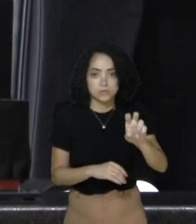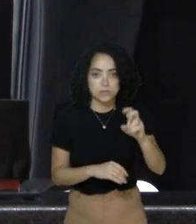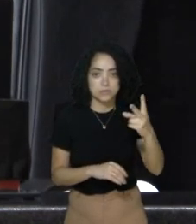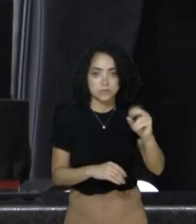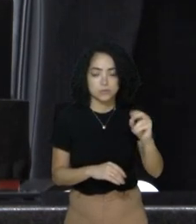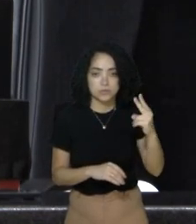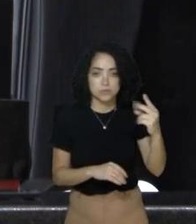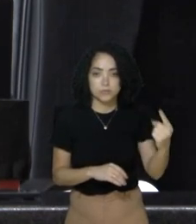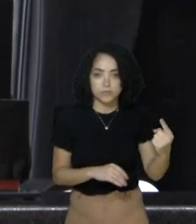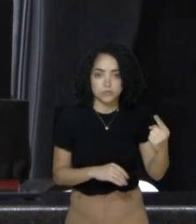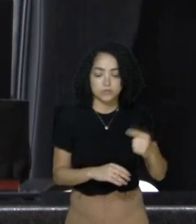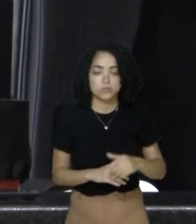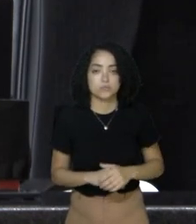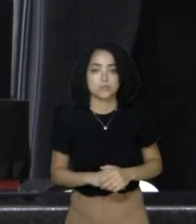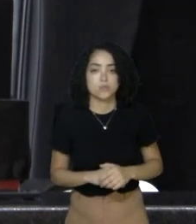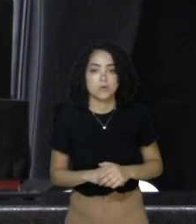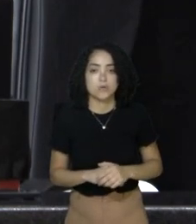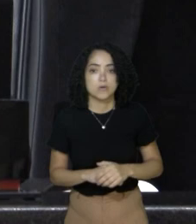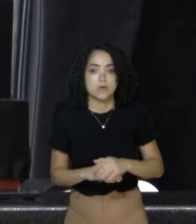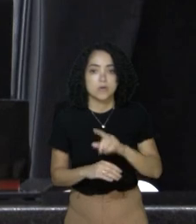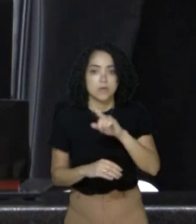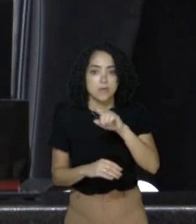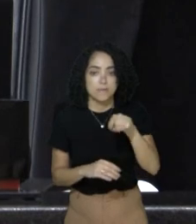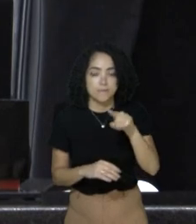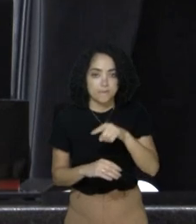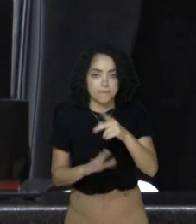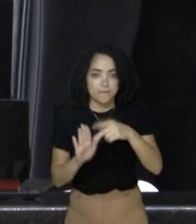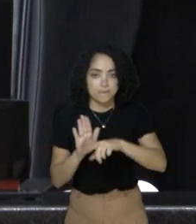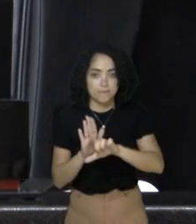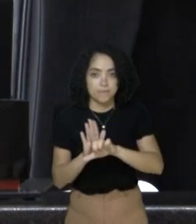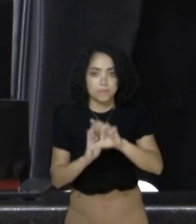805/2021. Veto total ao PL